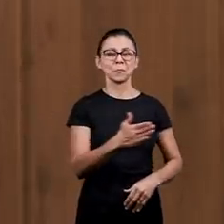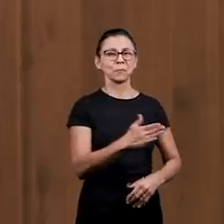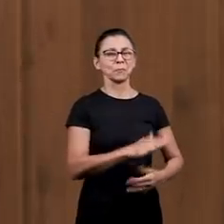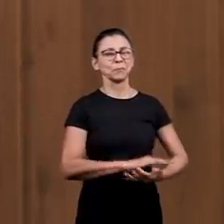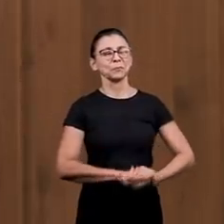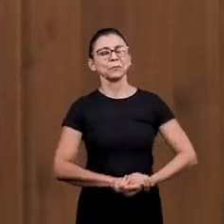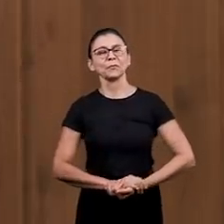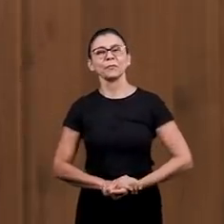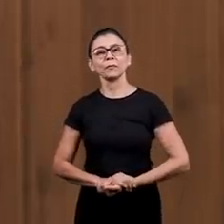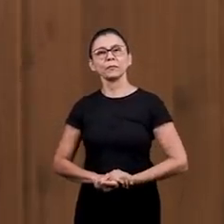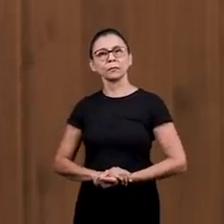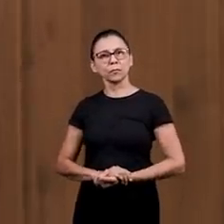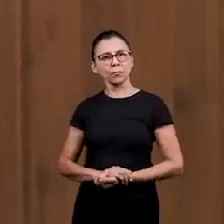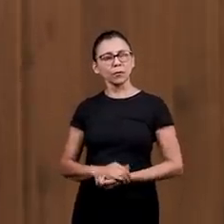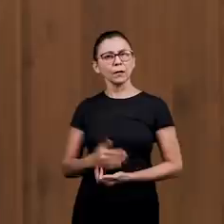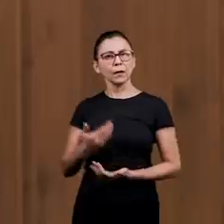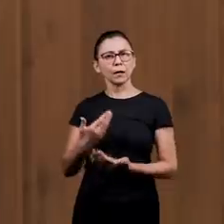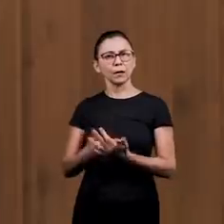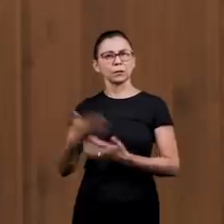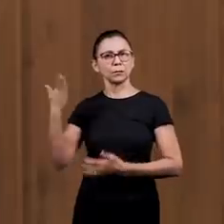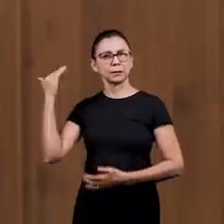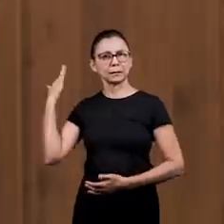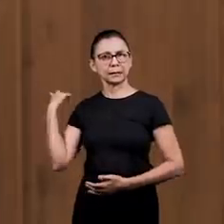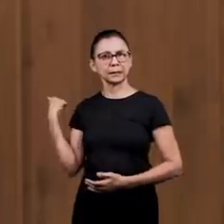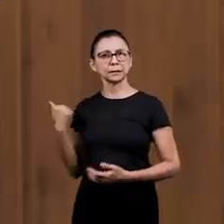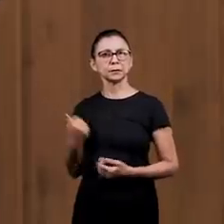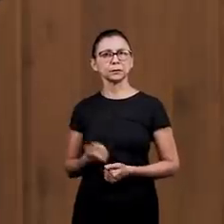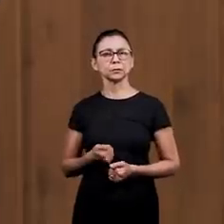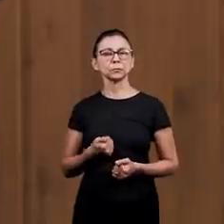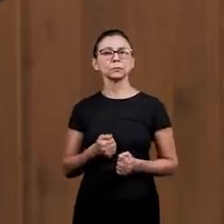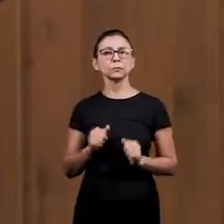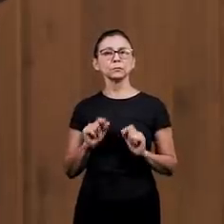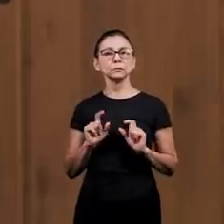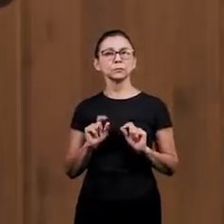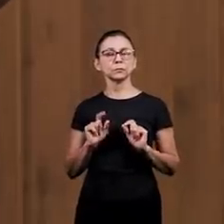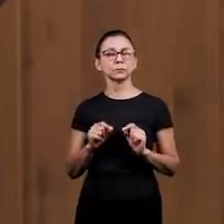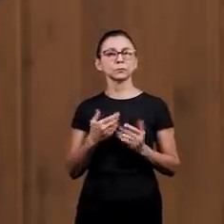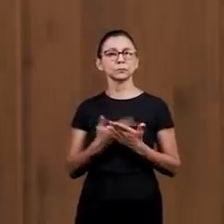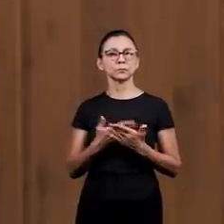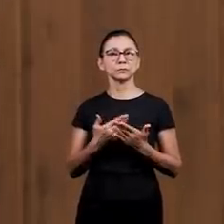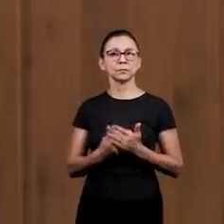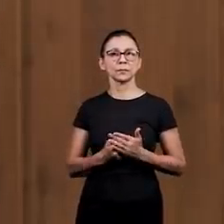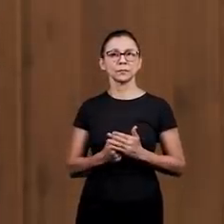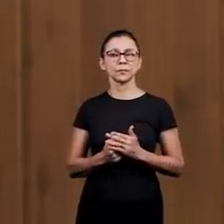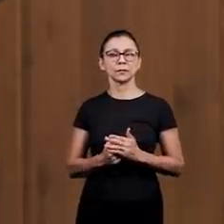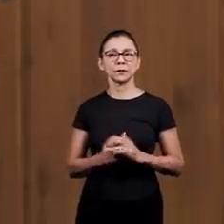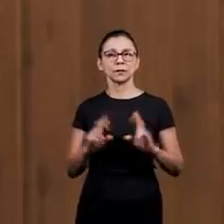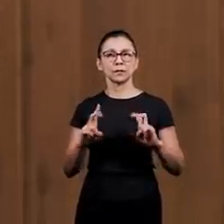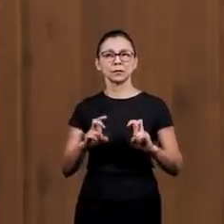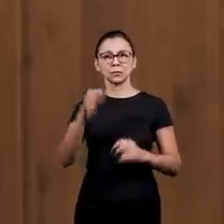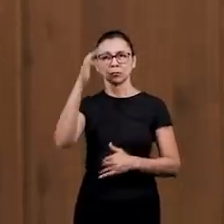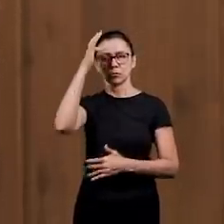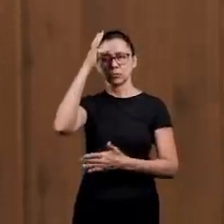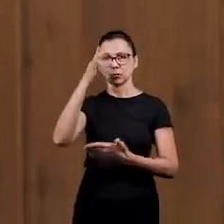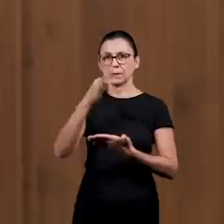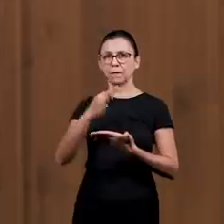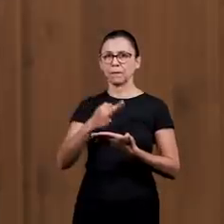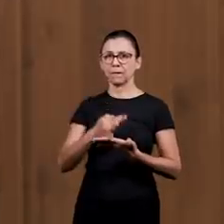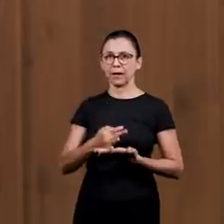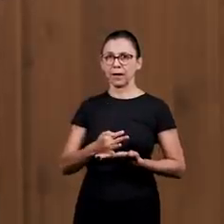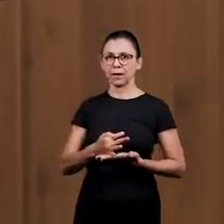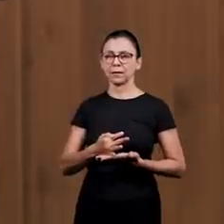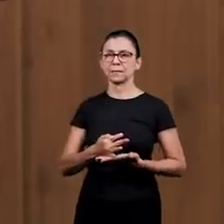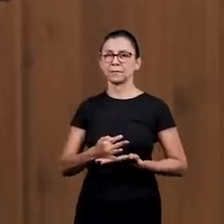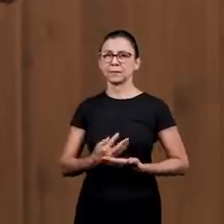quando estudamos sobre a fé na vida de Gideão. Hoje falaremos sobre a vitória através da